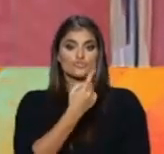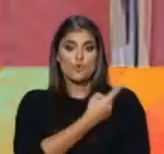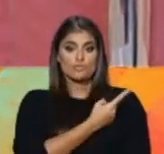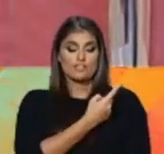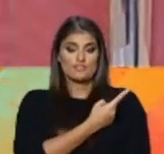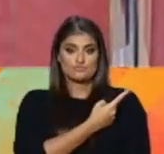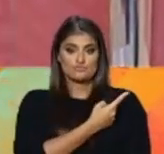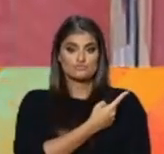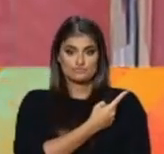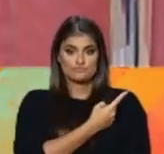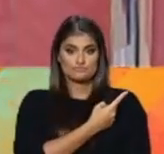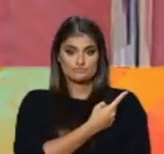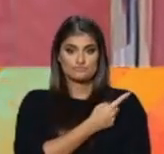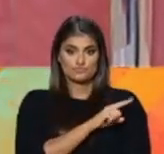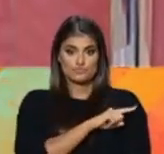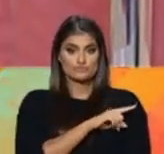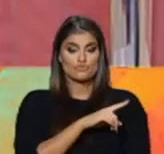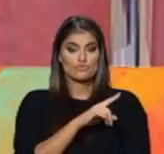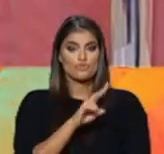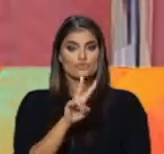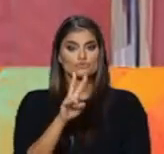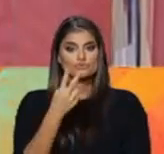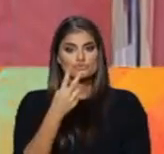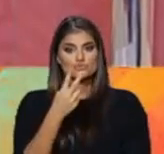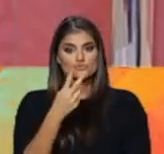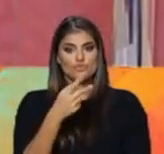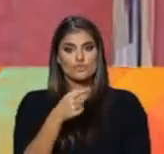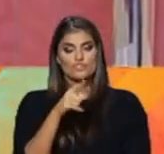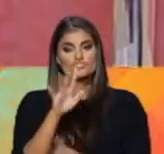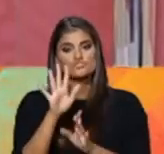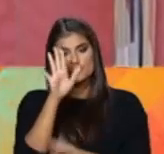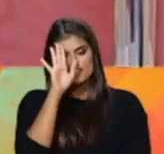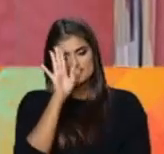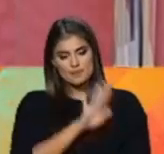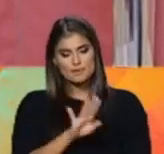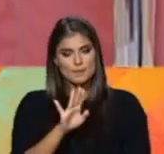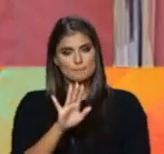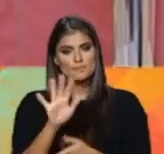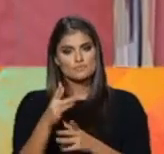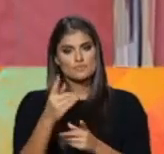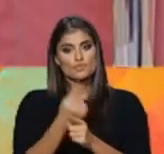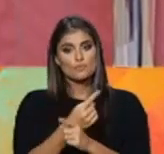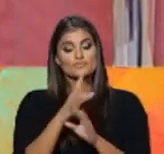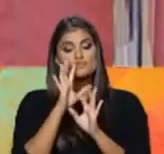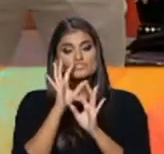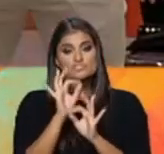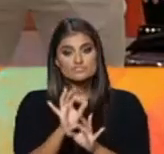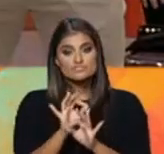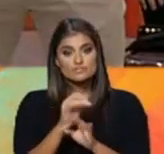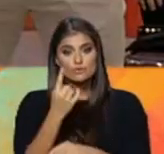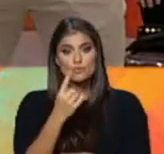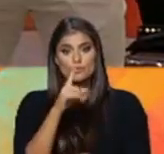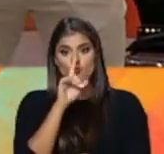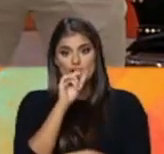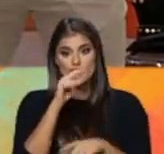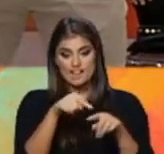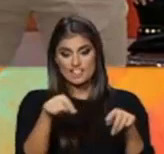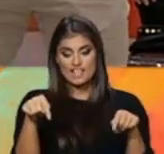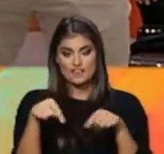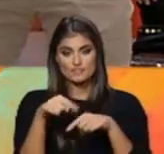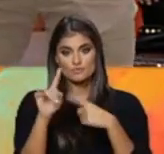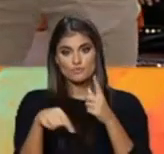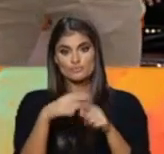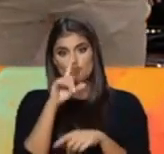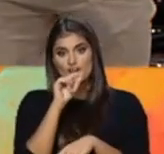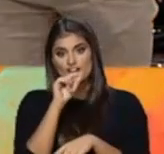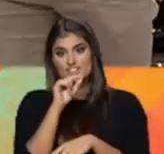novos, dois frangos pesados, que já sabem mais ou menos como é que a coisa é. Um tem um galinheiro, o outro os